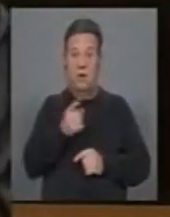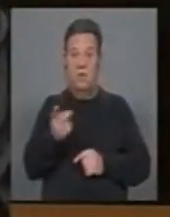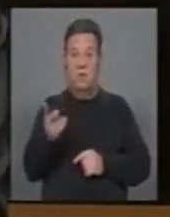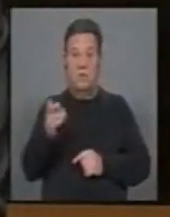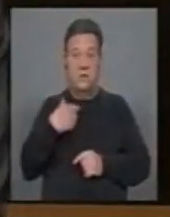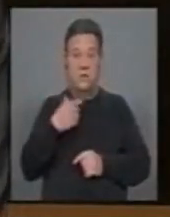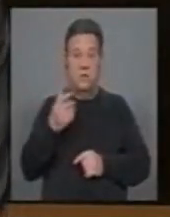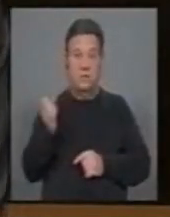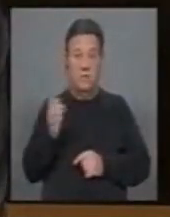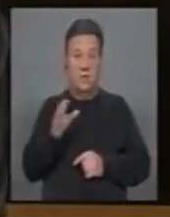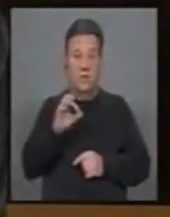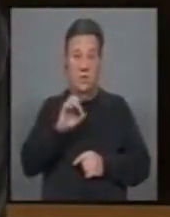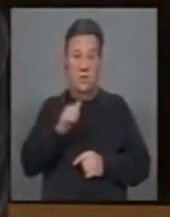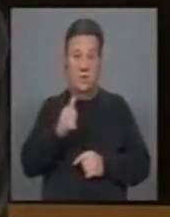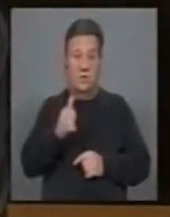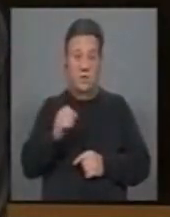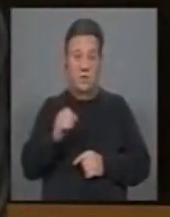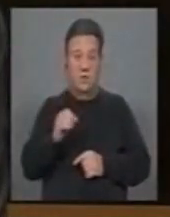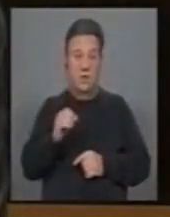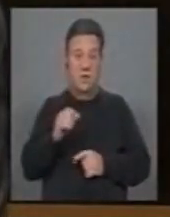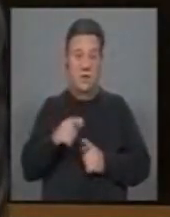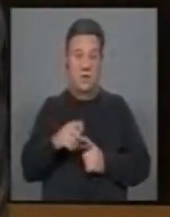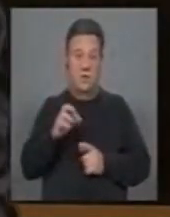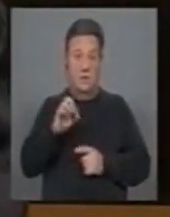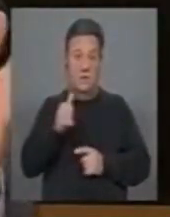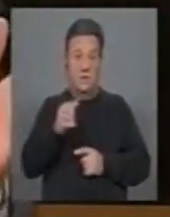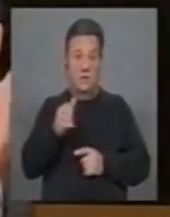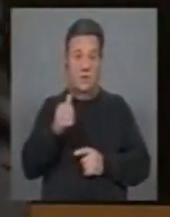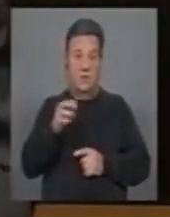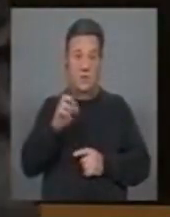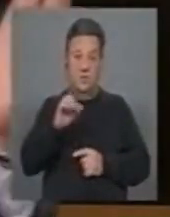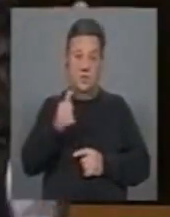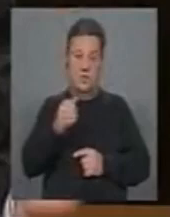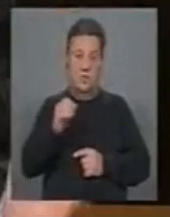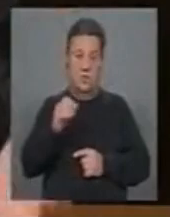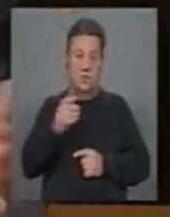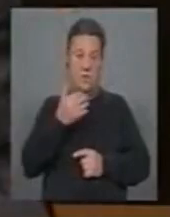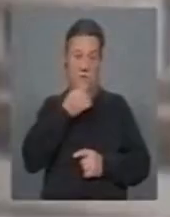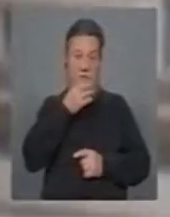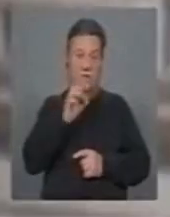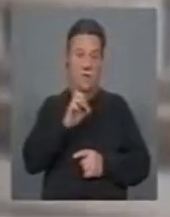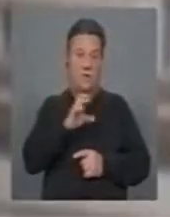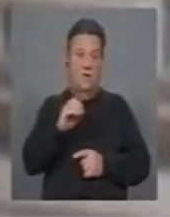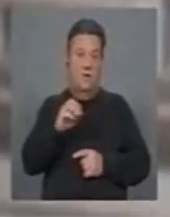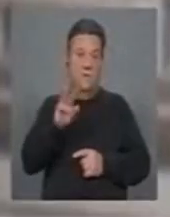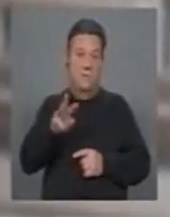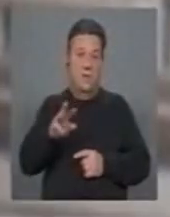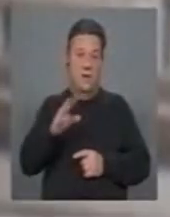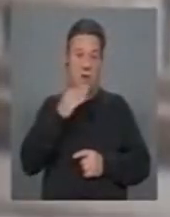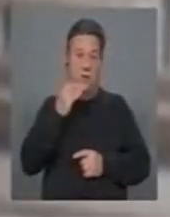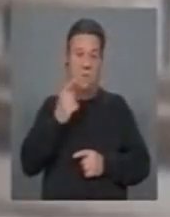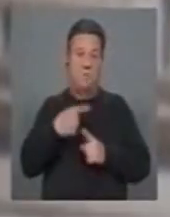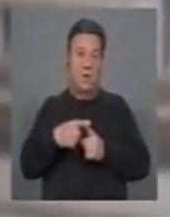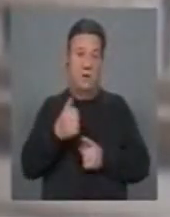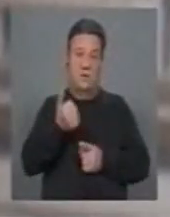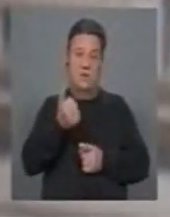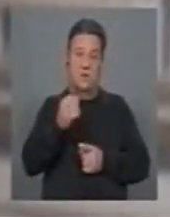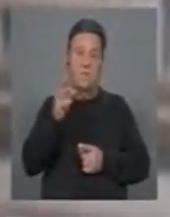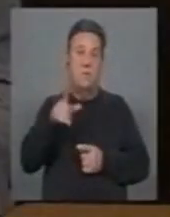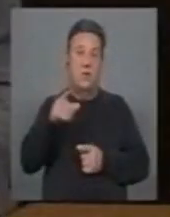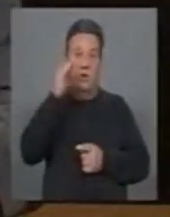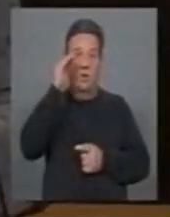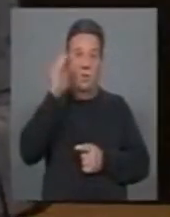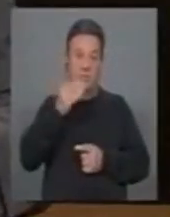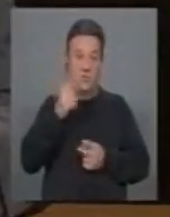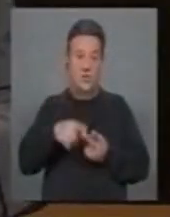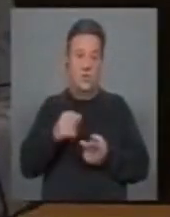nós vamos colocar 850 858 150 anos a quase 800 mil alunos mais 50ml por entre docentes